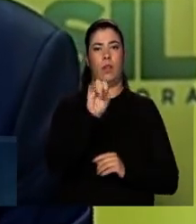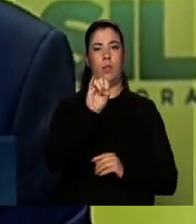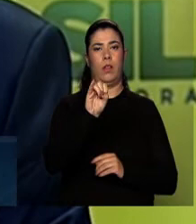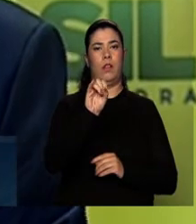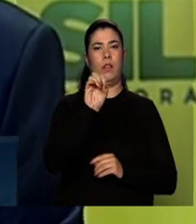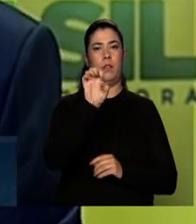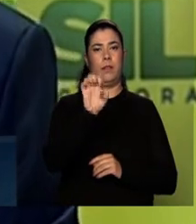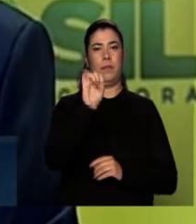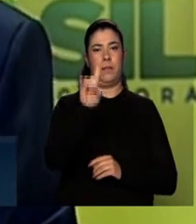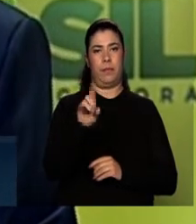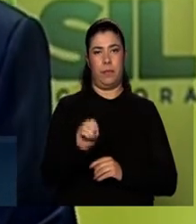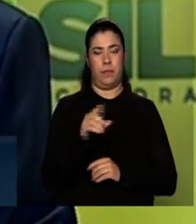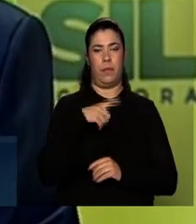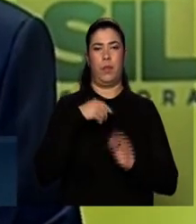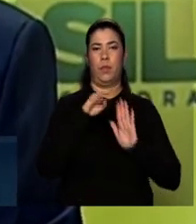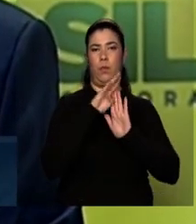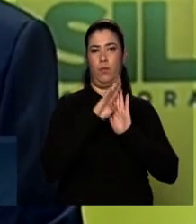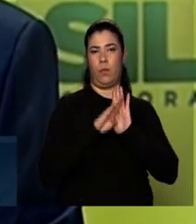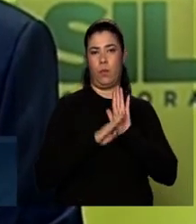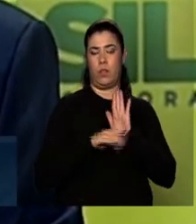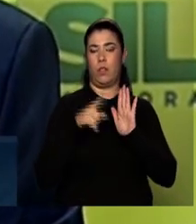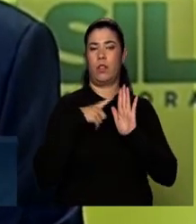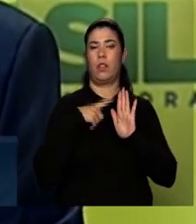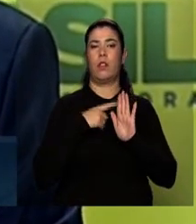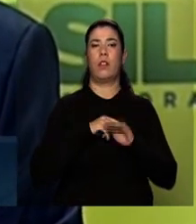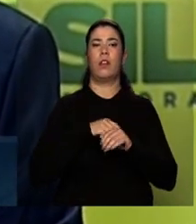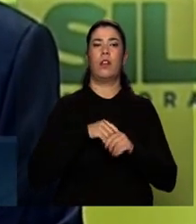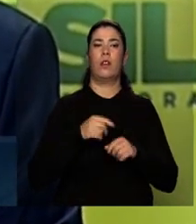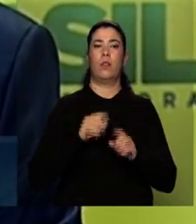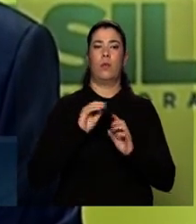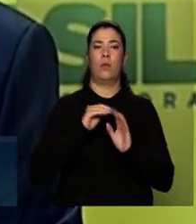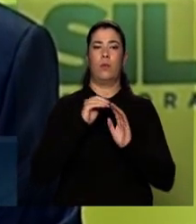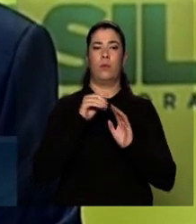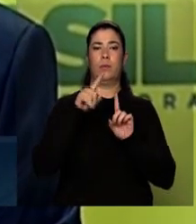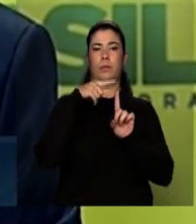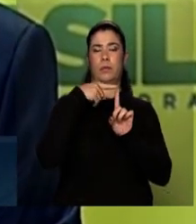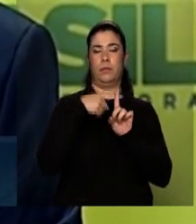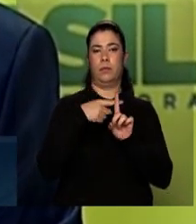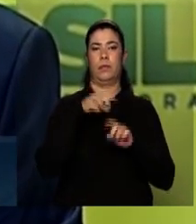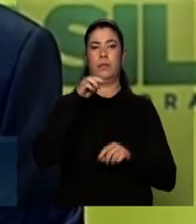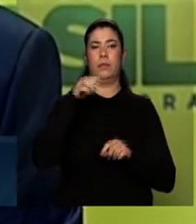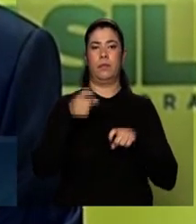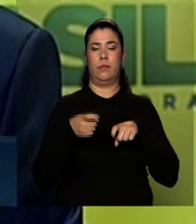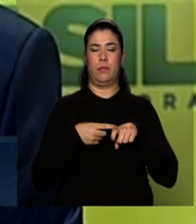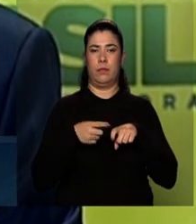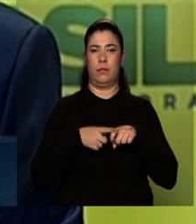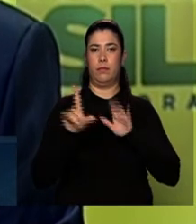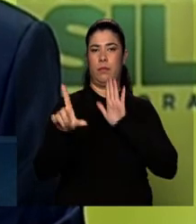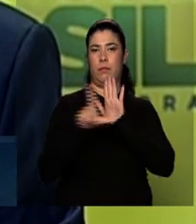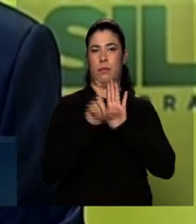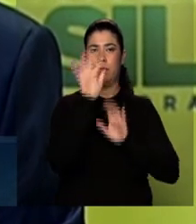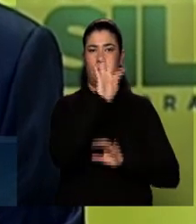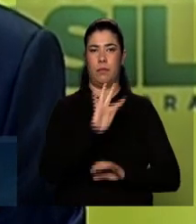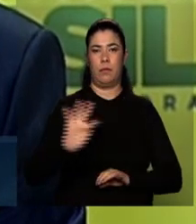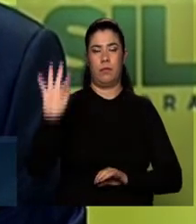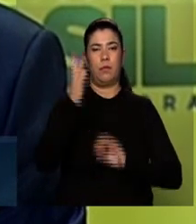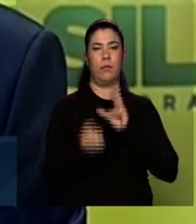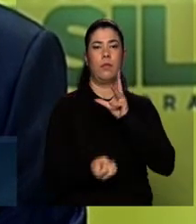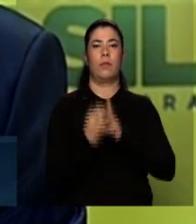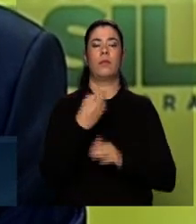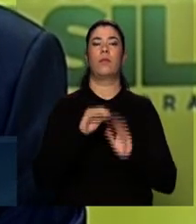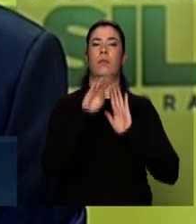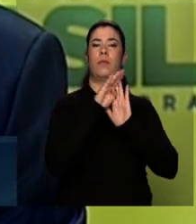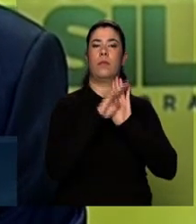Mais Médicos para o Brasil, de acordo com o que está previsto, inclusive, na lei federal que criou o Mais Médicos, que é a